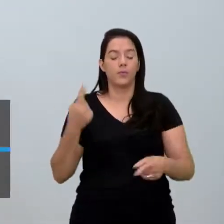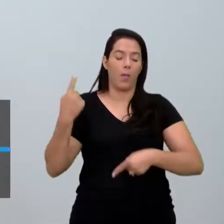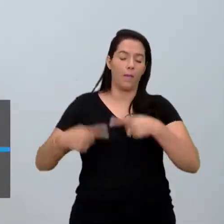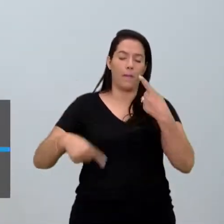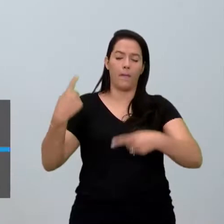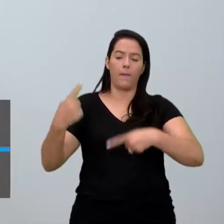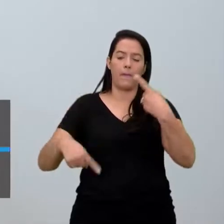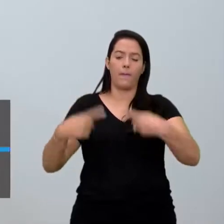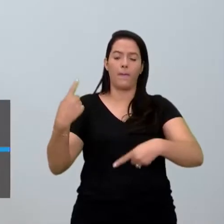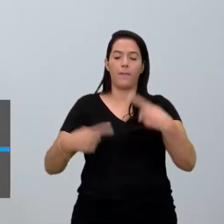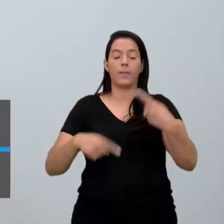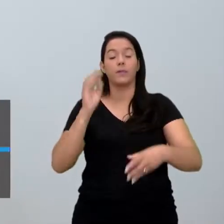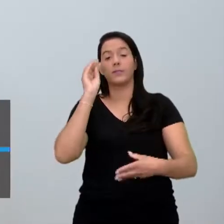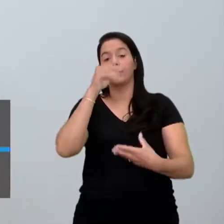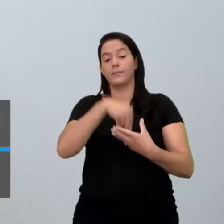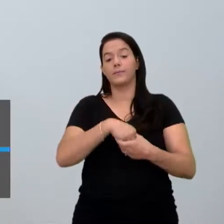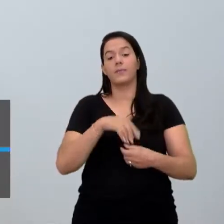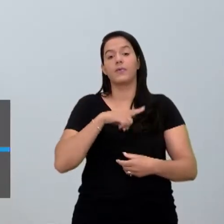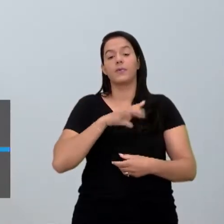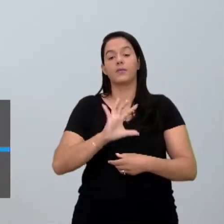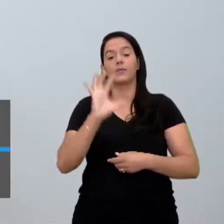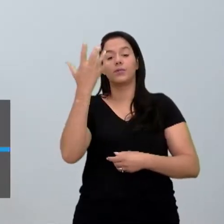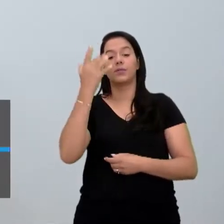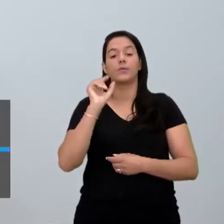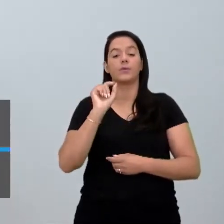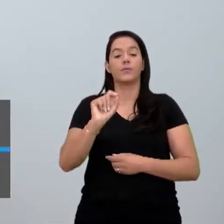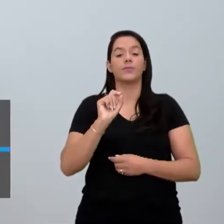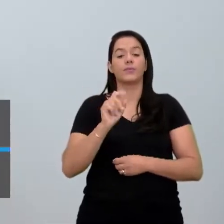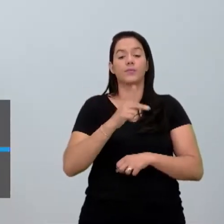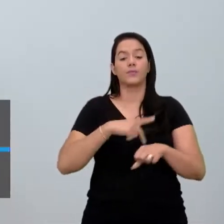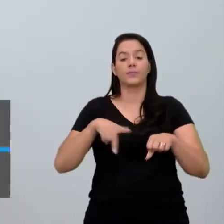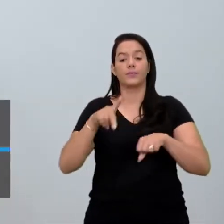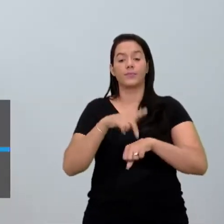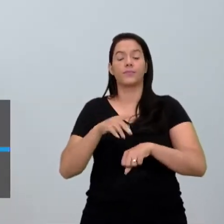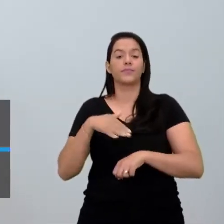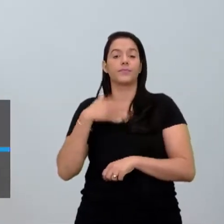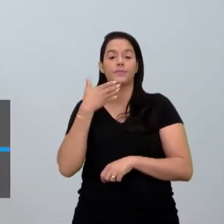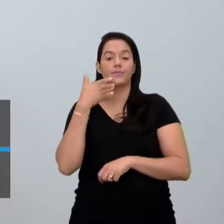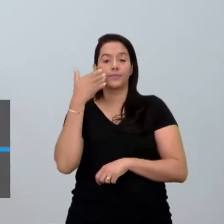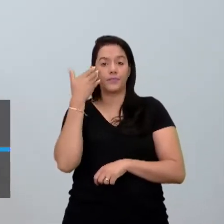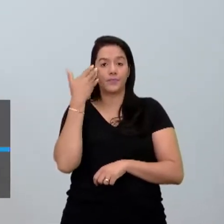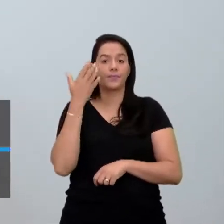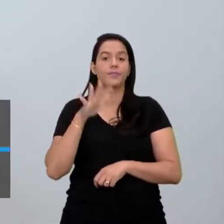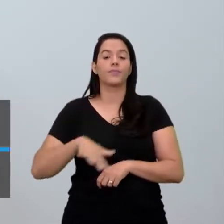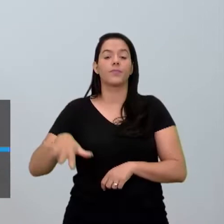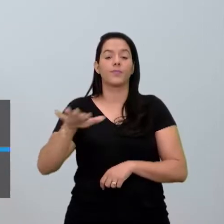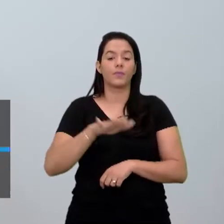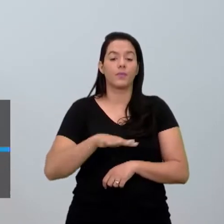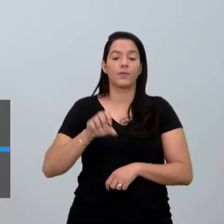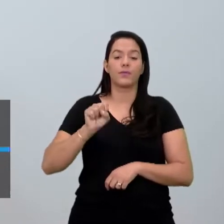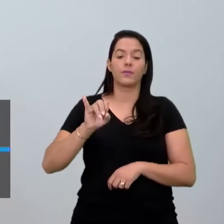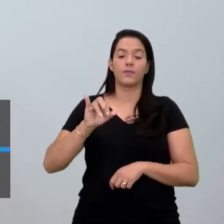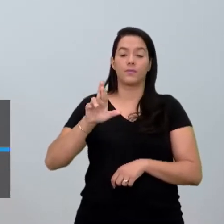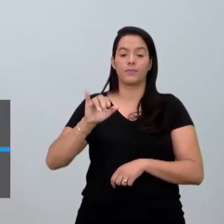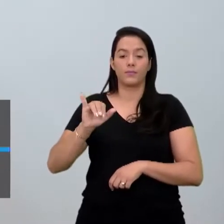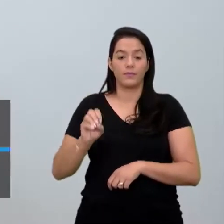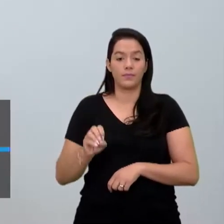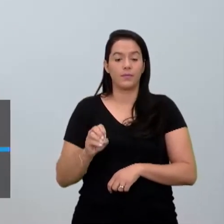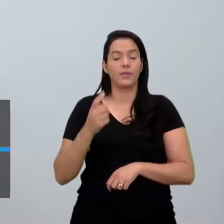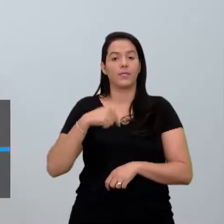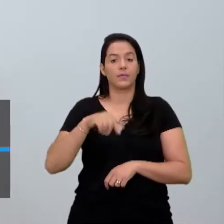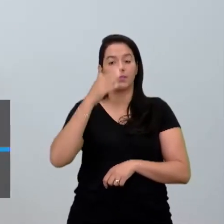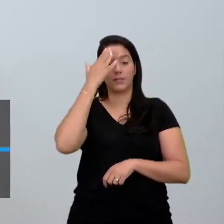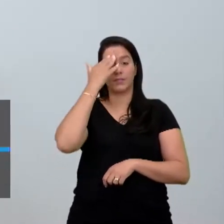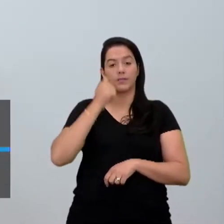conflito interno aconteceu um agravante, que é a emergência do Estado Islâmico no território sírio. E o Estado Islâmico, a gente sabe que